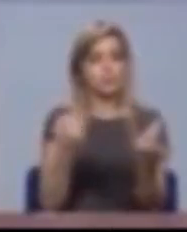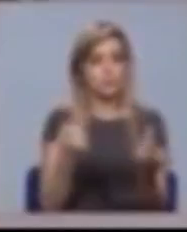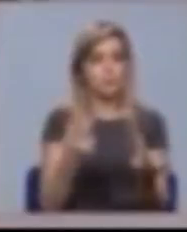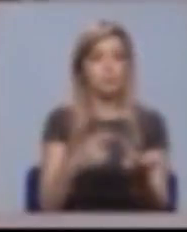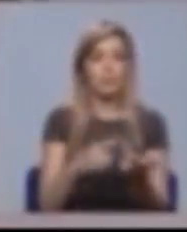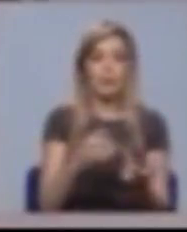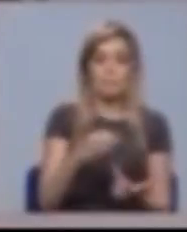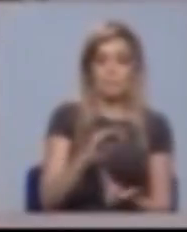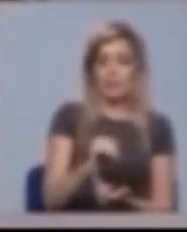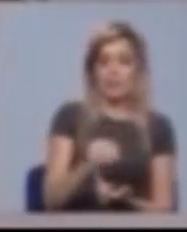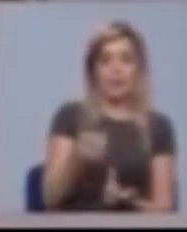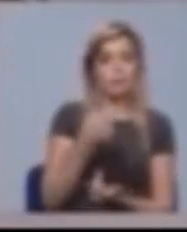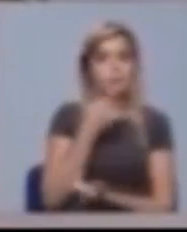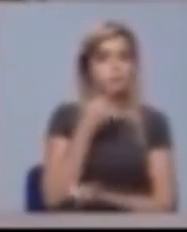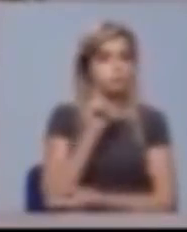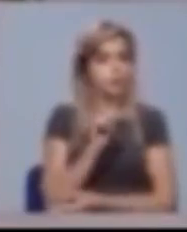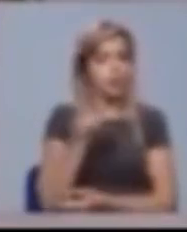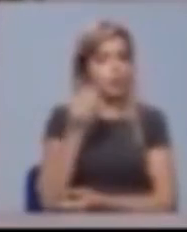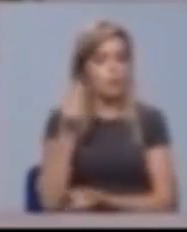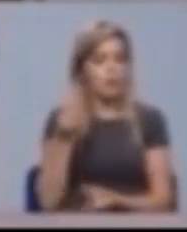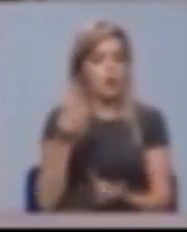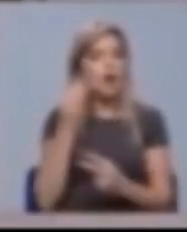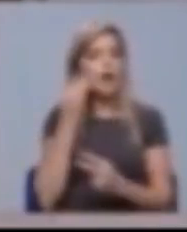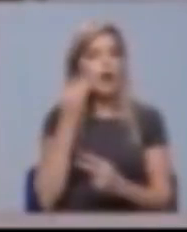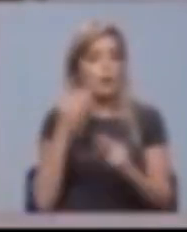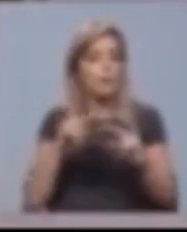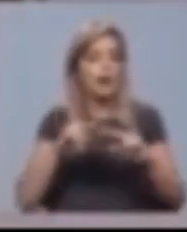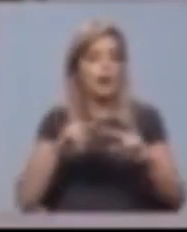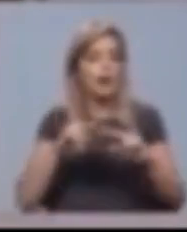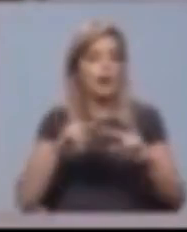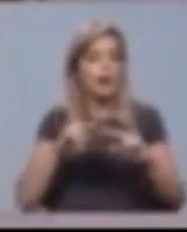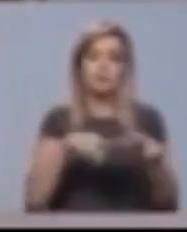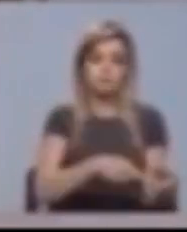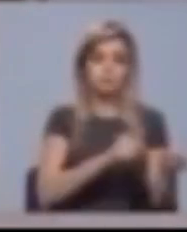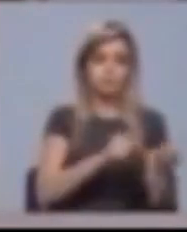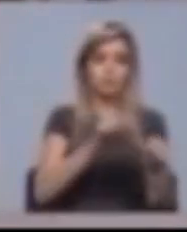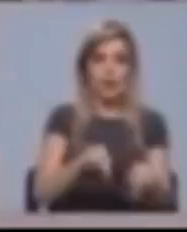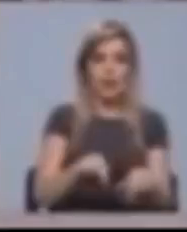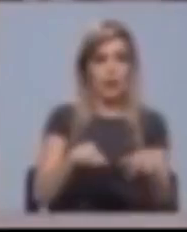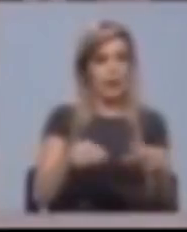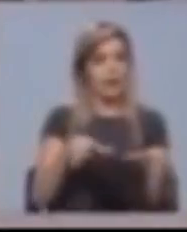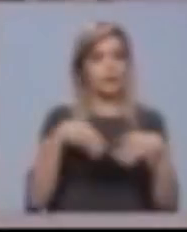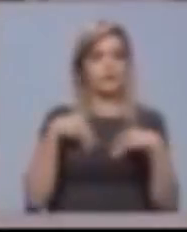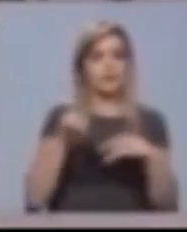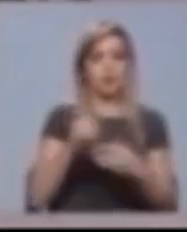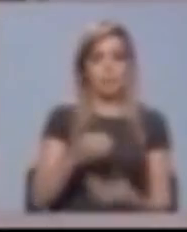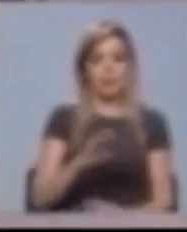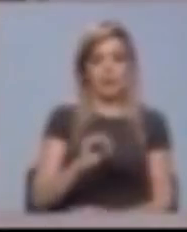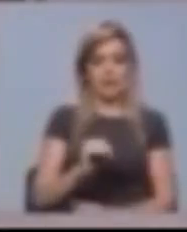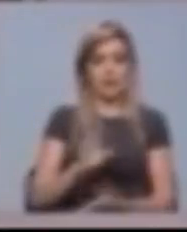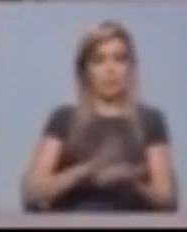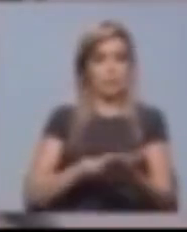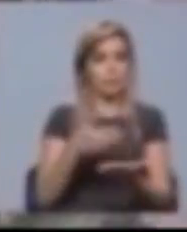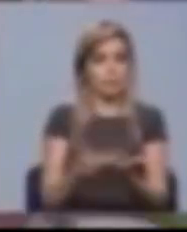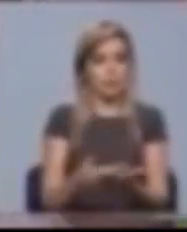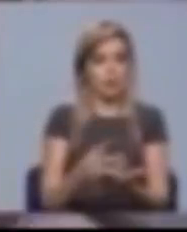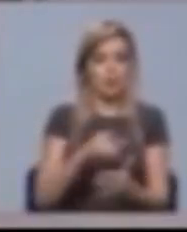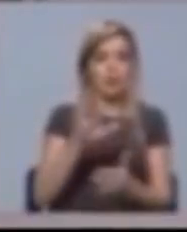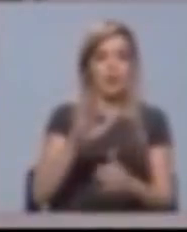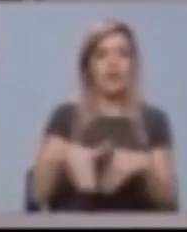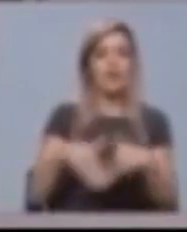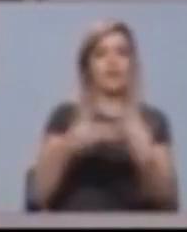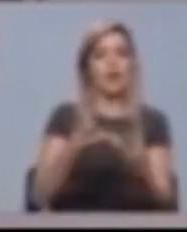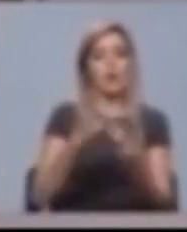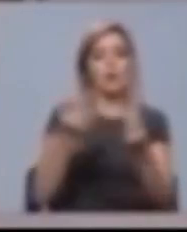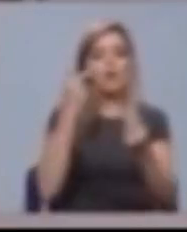nem aceita como é que a Câmara Municipal não atendeu as propostas do Partido Socialista, de forma que claramente possamos dar melhor qualidade de vida